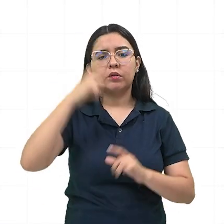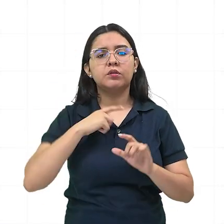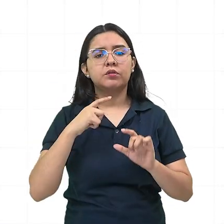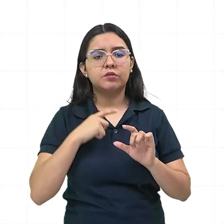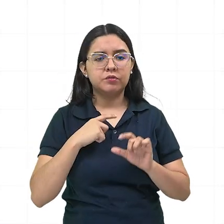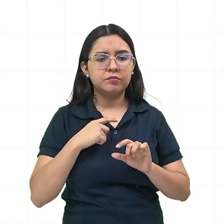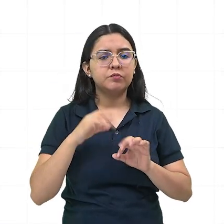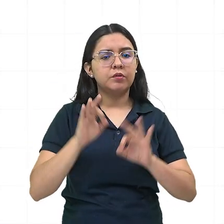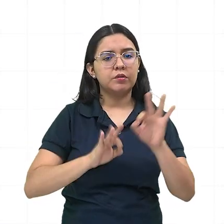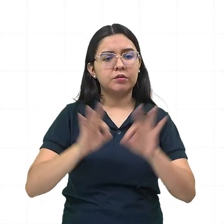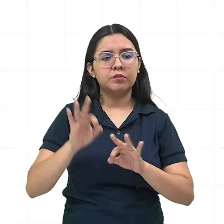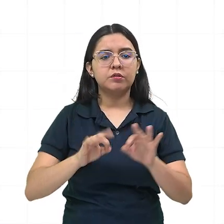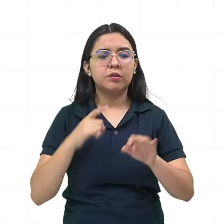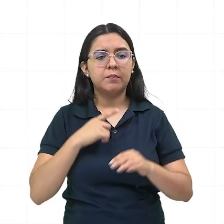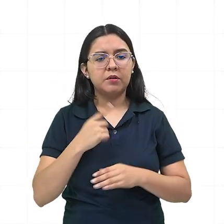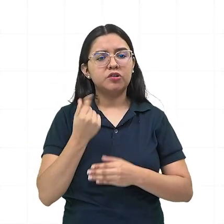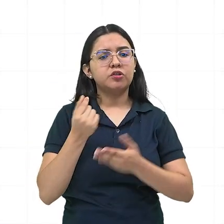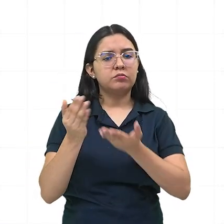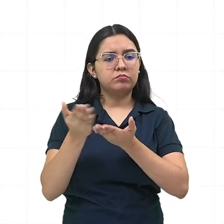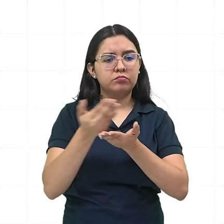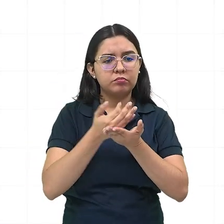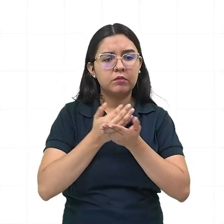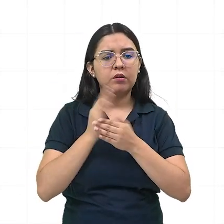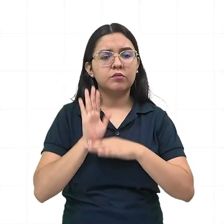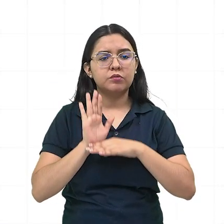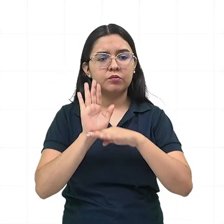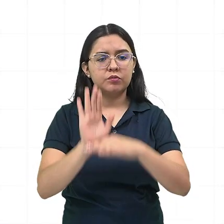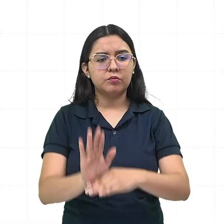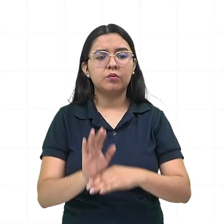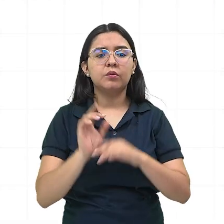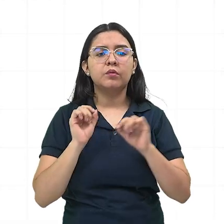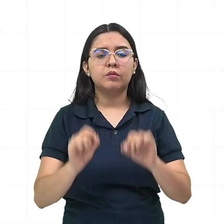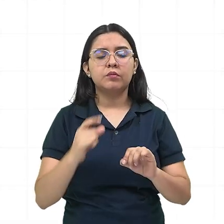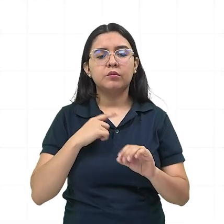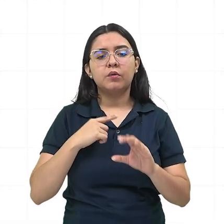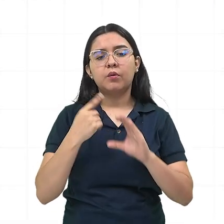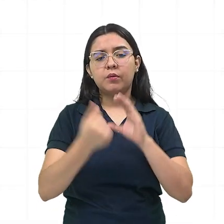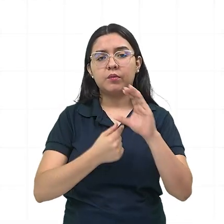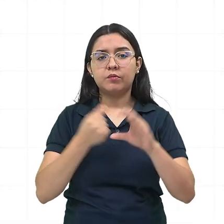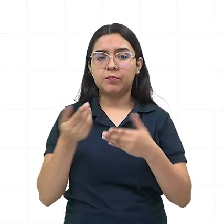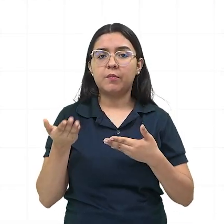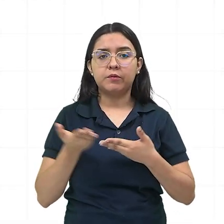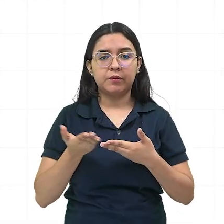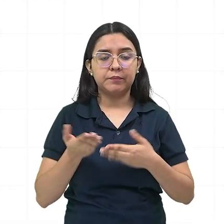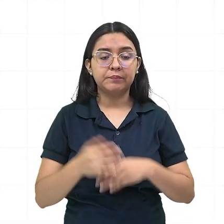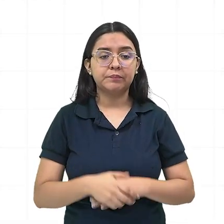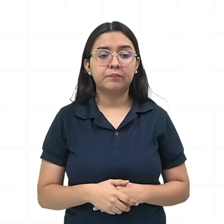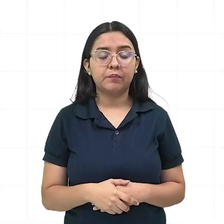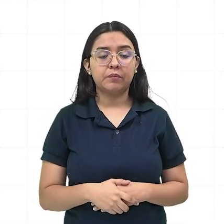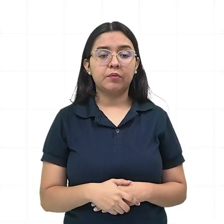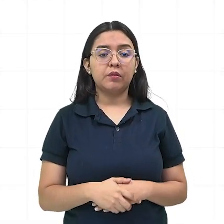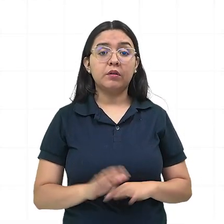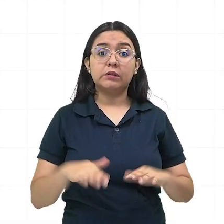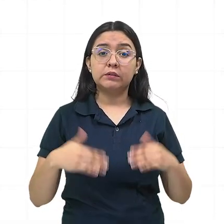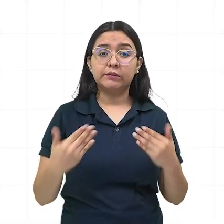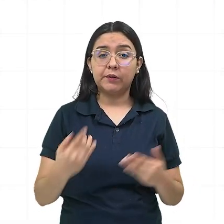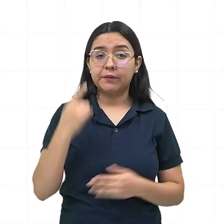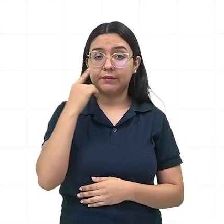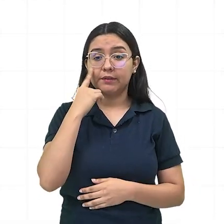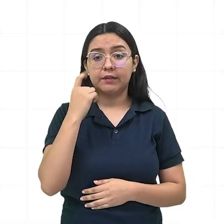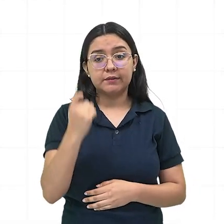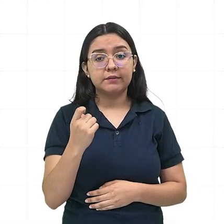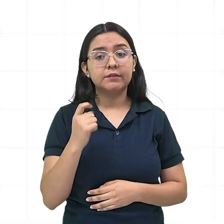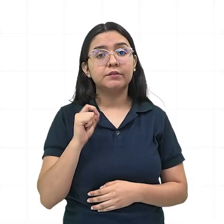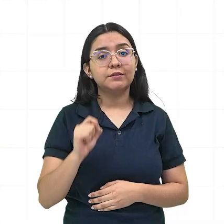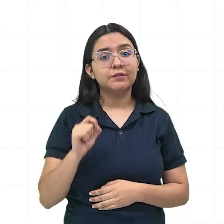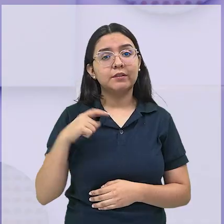disciplina e acúmulo de bens, que contribuiu para a emergência do capitalismo moderno. Então, é uma coisa bem interessante que